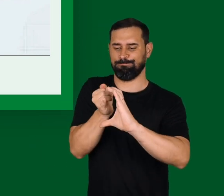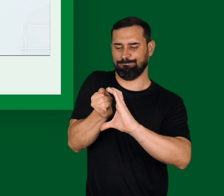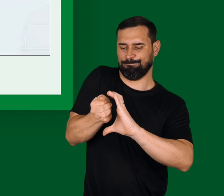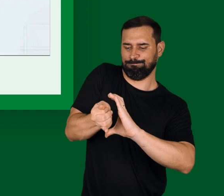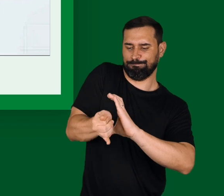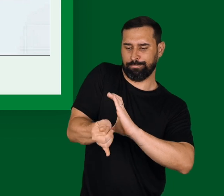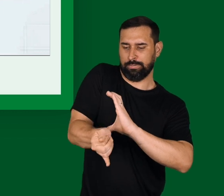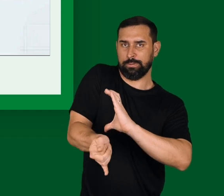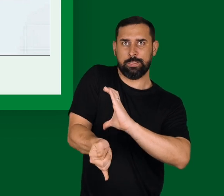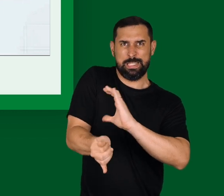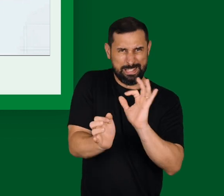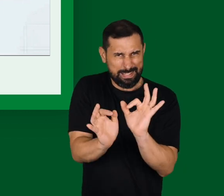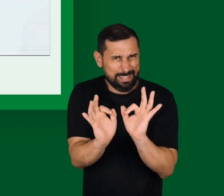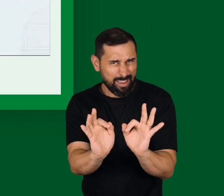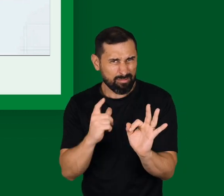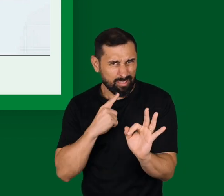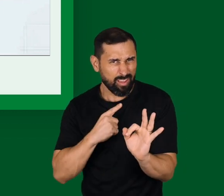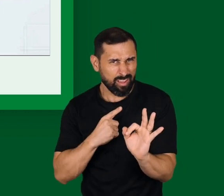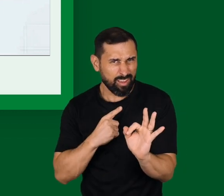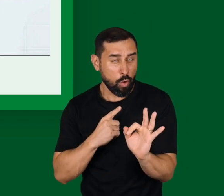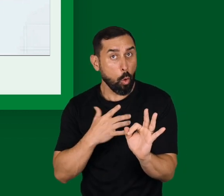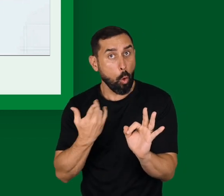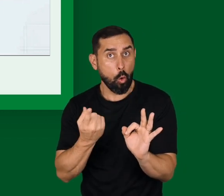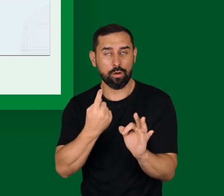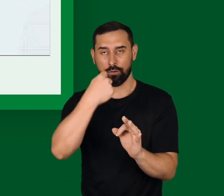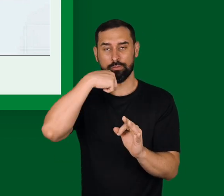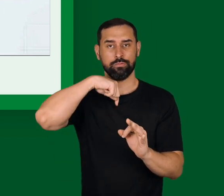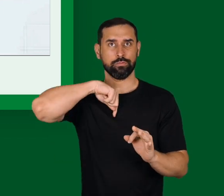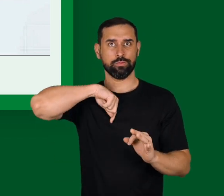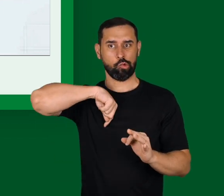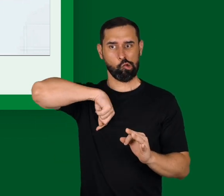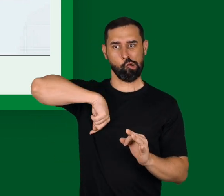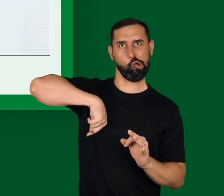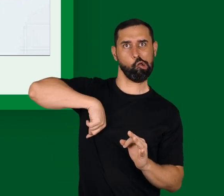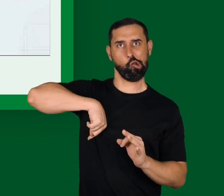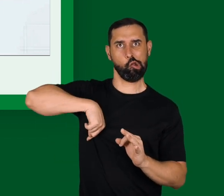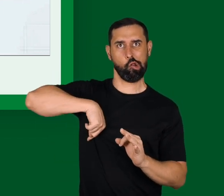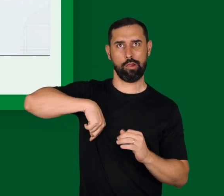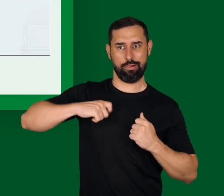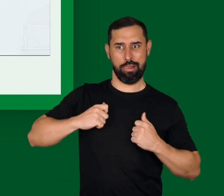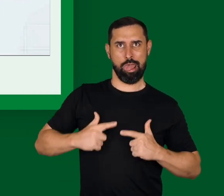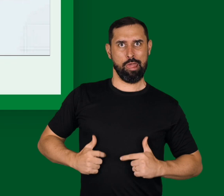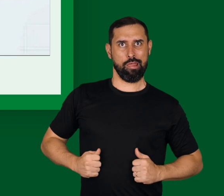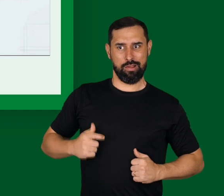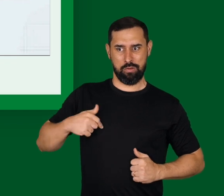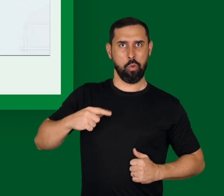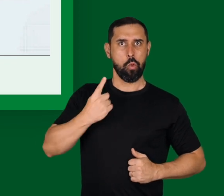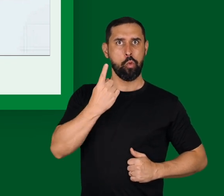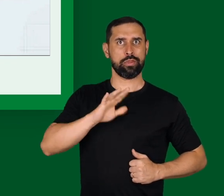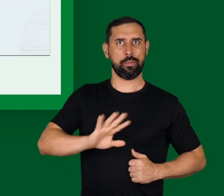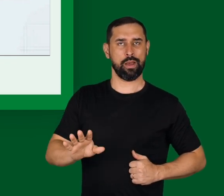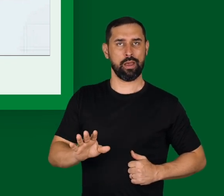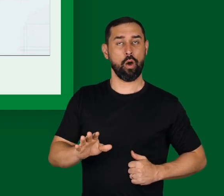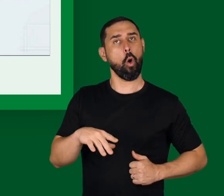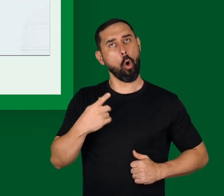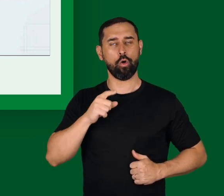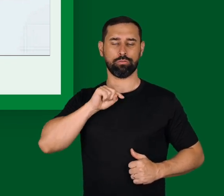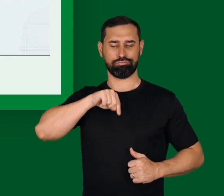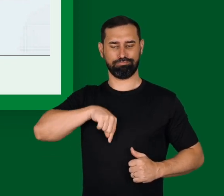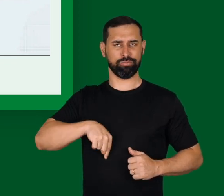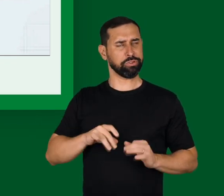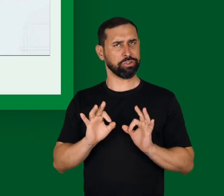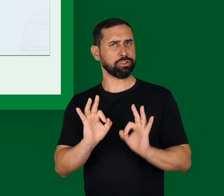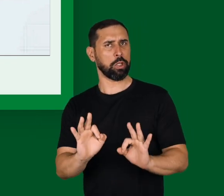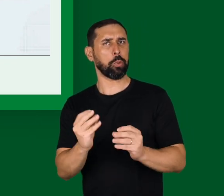DOPE. Deslocou, esse tubo foi para o esôfago, né? Ou ele está lá no pulmão só no lado direito, ou não,